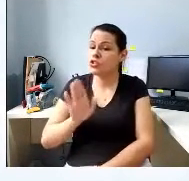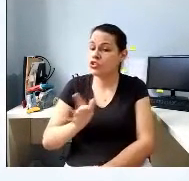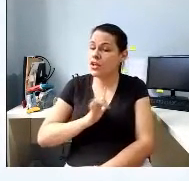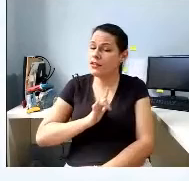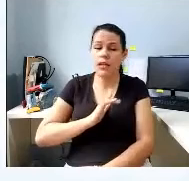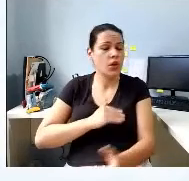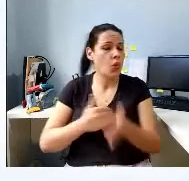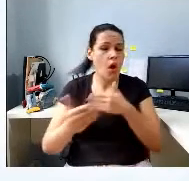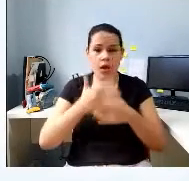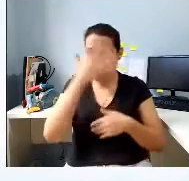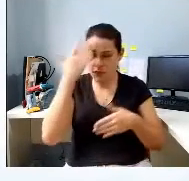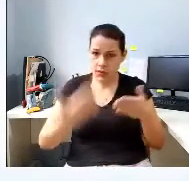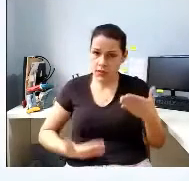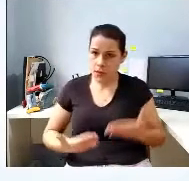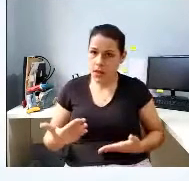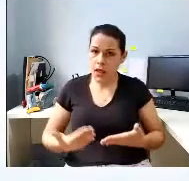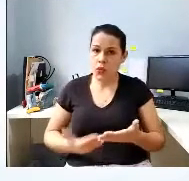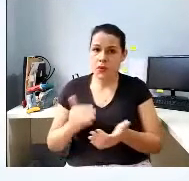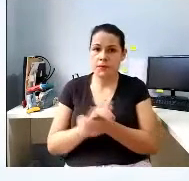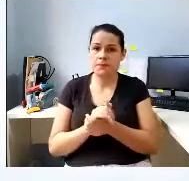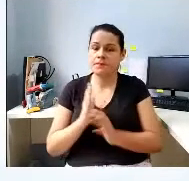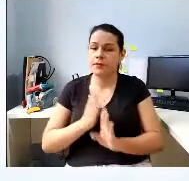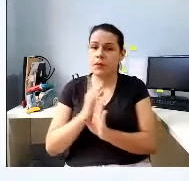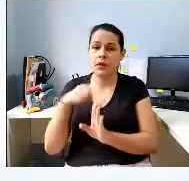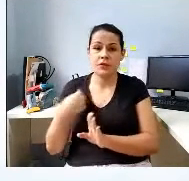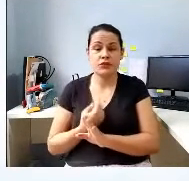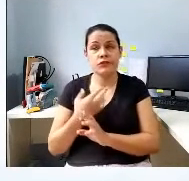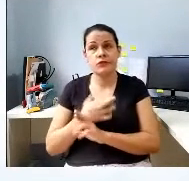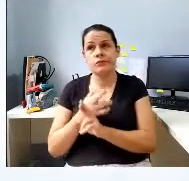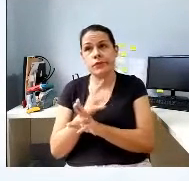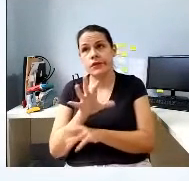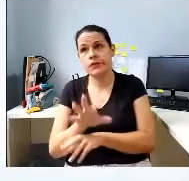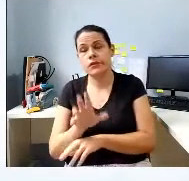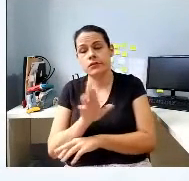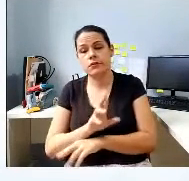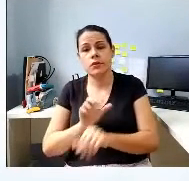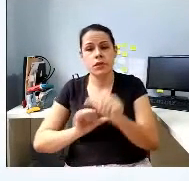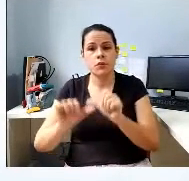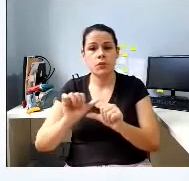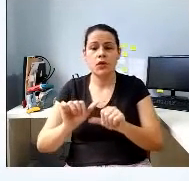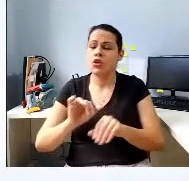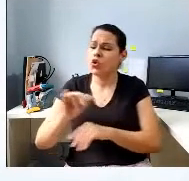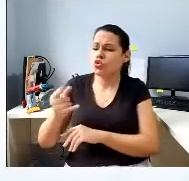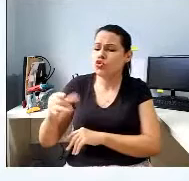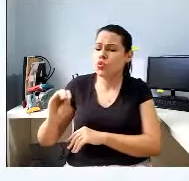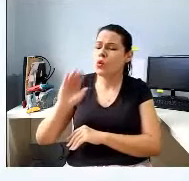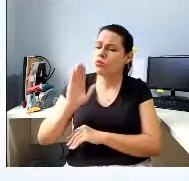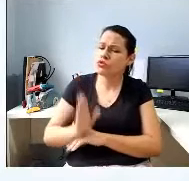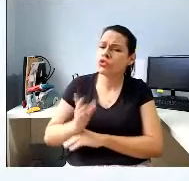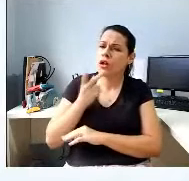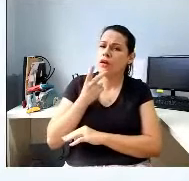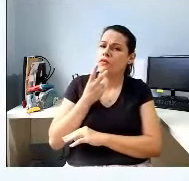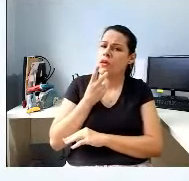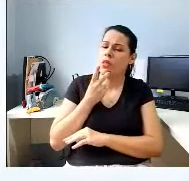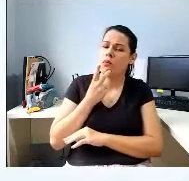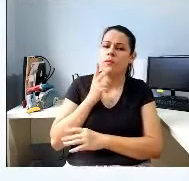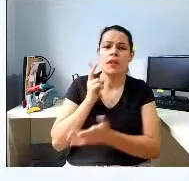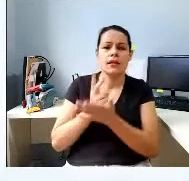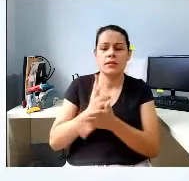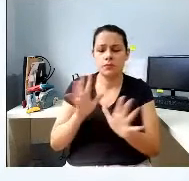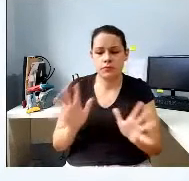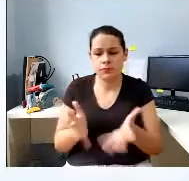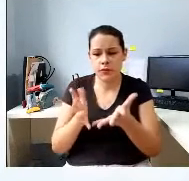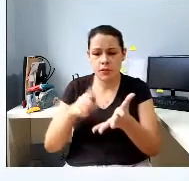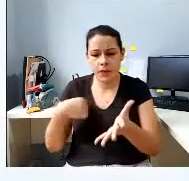públicos, tá? Então é isso que a gente se espera. E vamos aí, é isso que o João comentou também, né? Fomentar os nossos